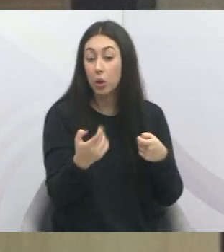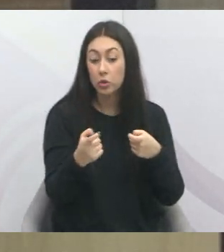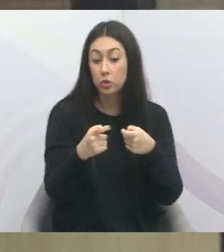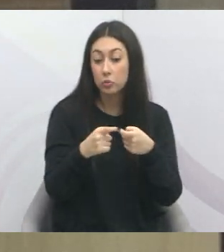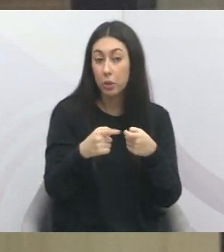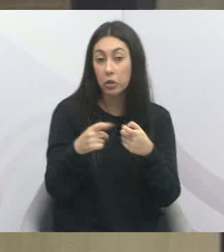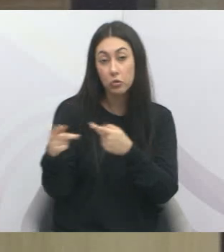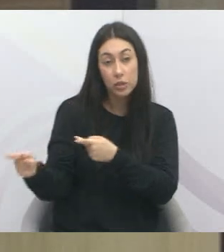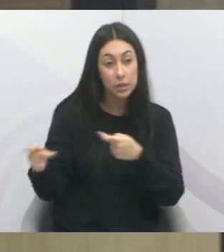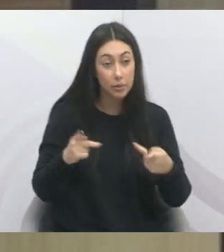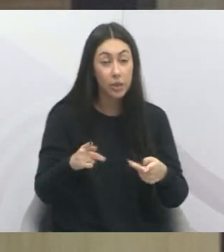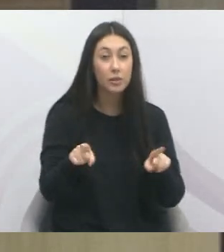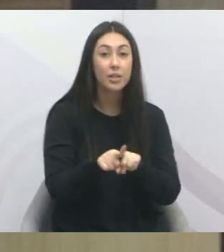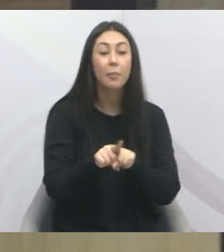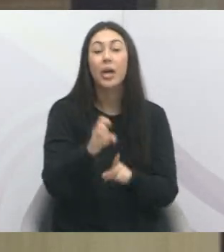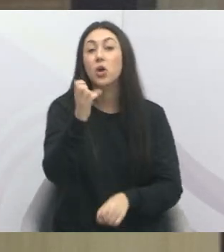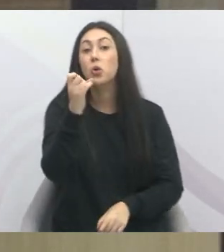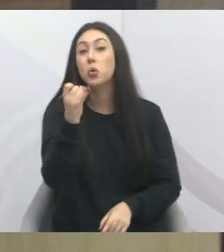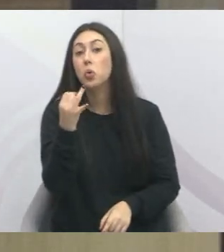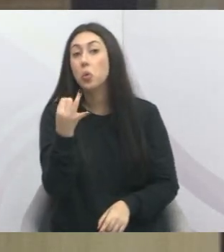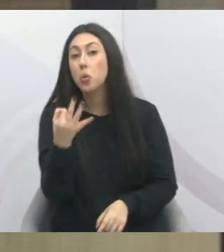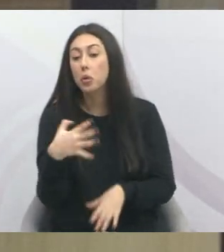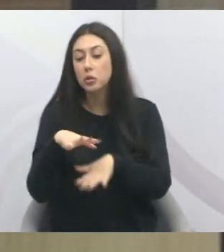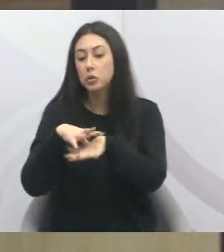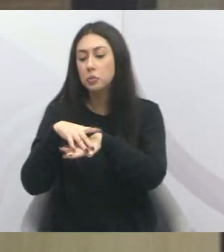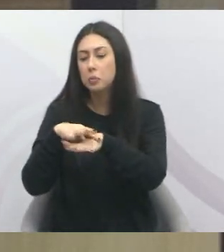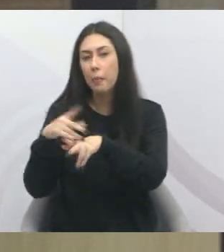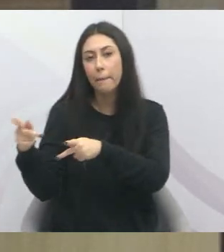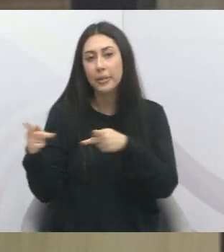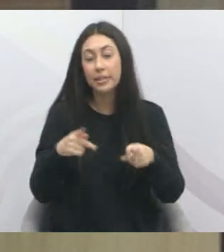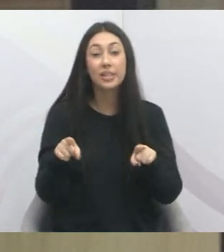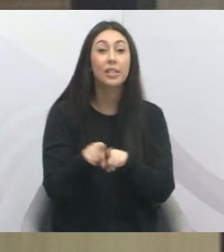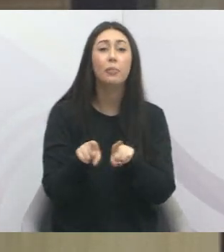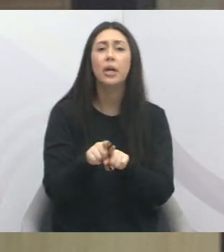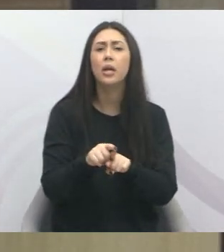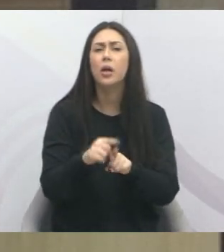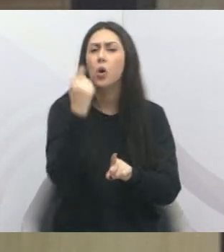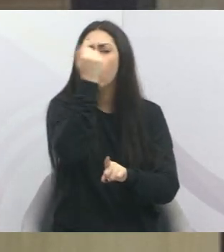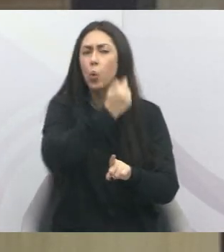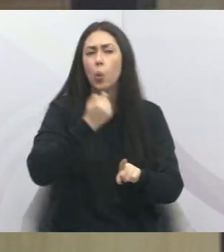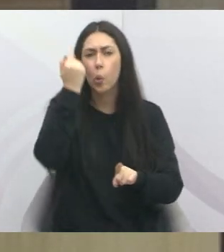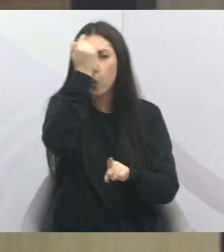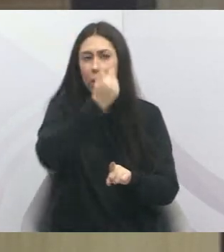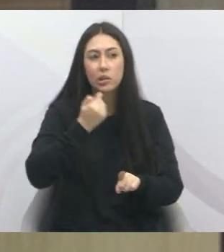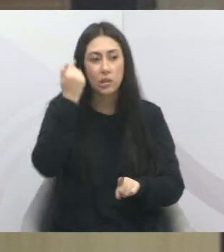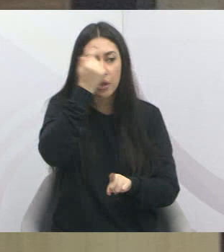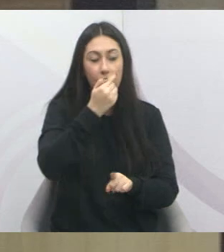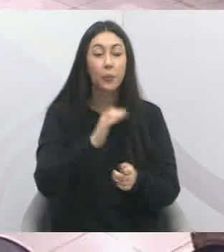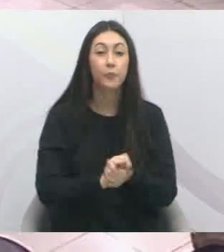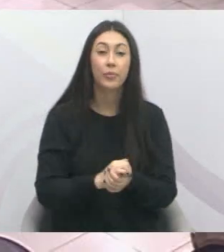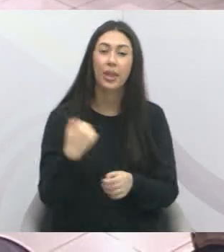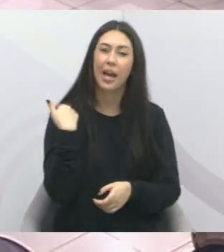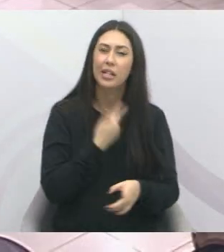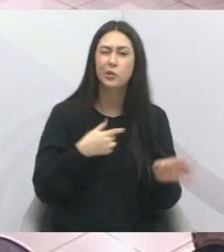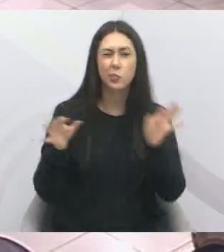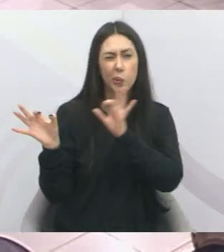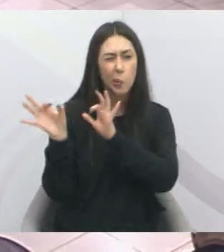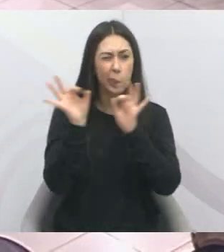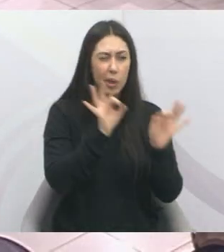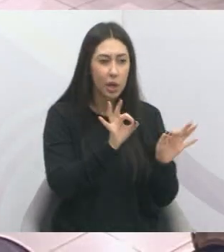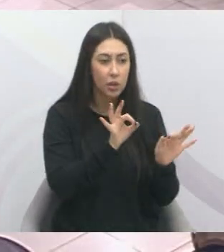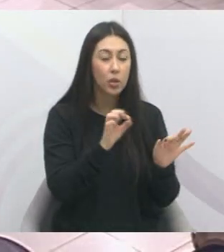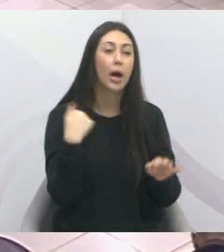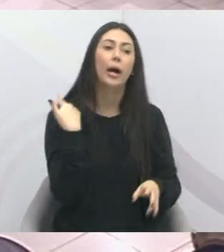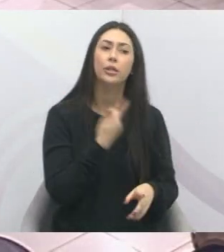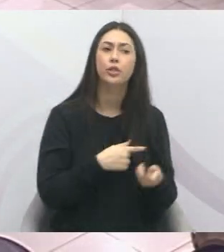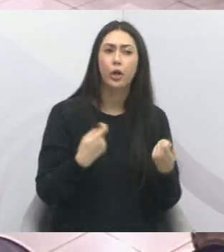estão atendendo e quantos pacientes eles atendem, inclusive o tempo de atendimento pelo Fast Medic. A gente tem acompanhado, Carlos, isso é outro, a gente tem que